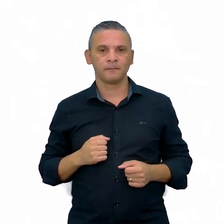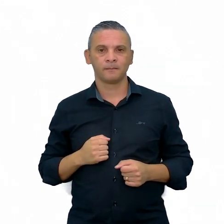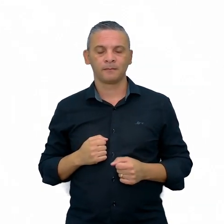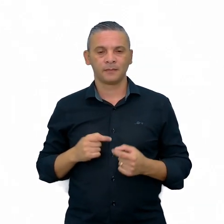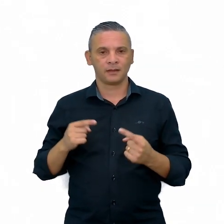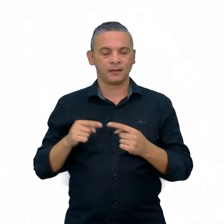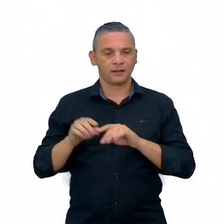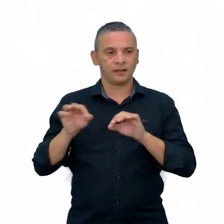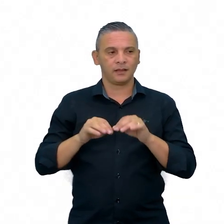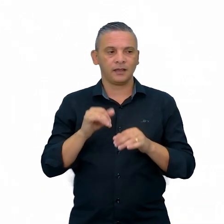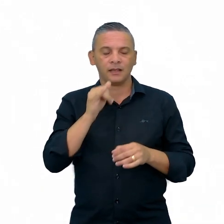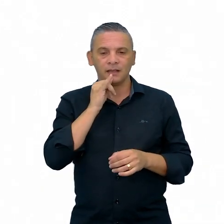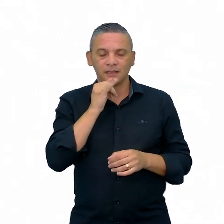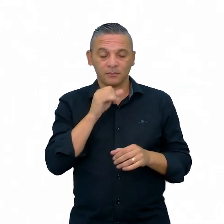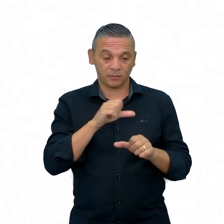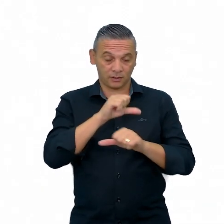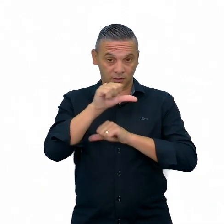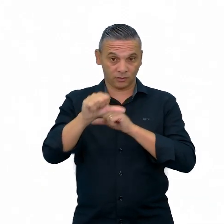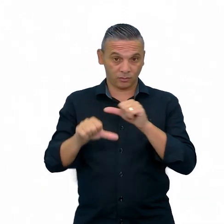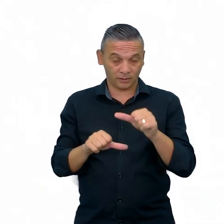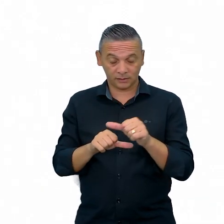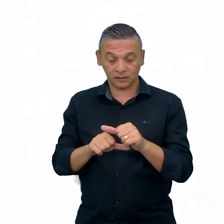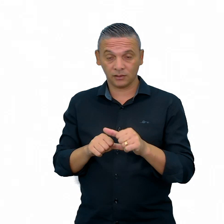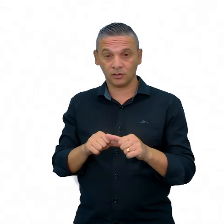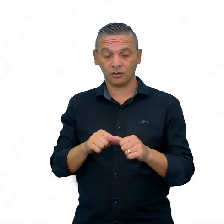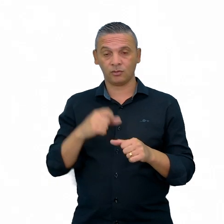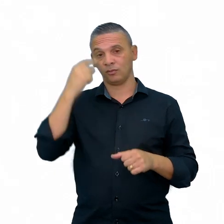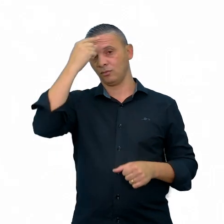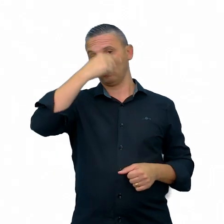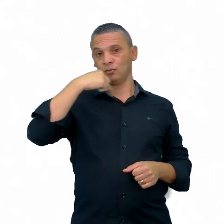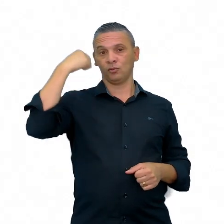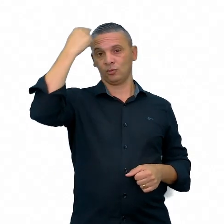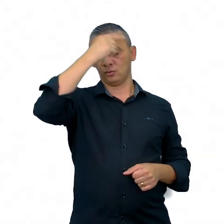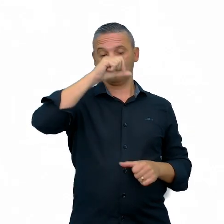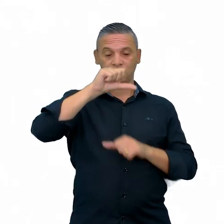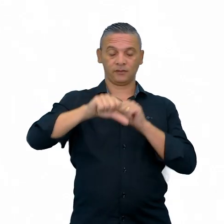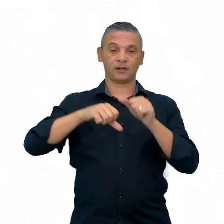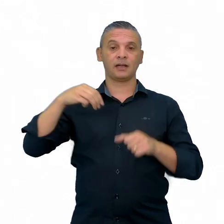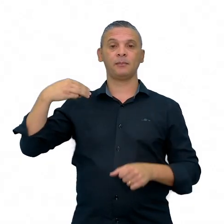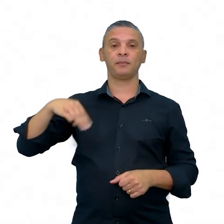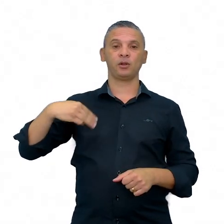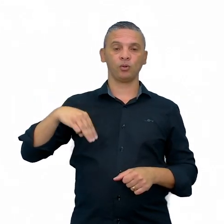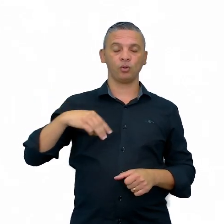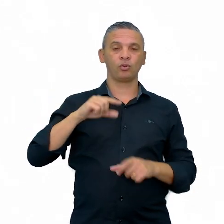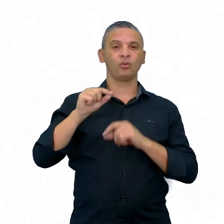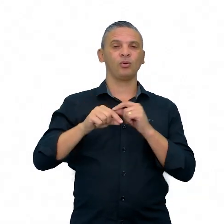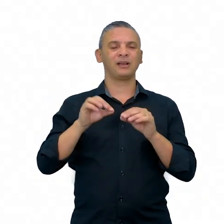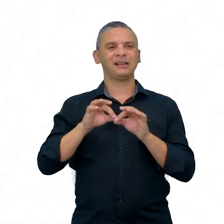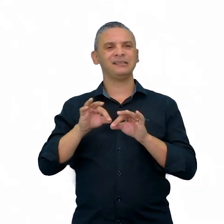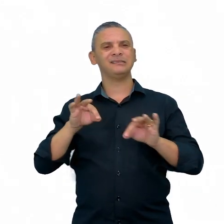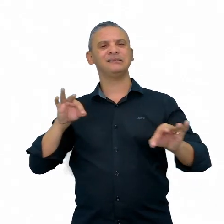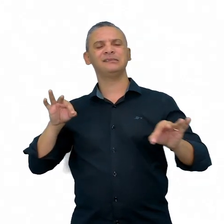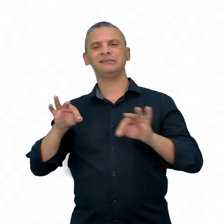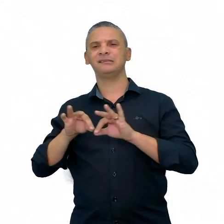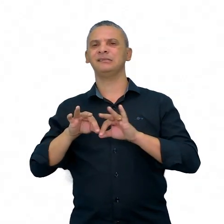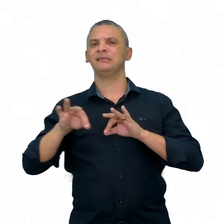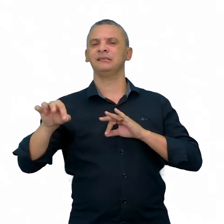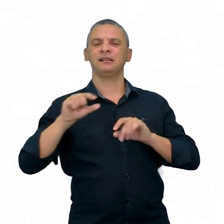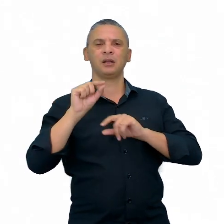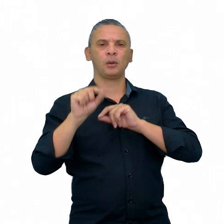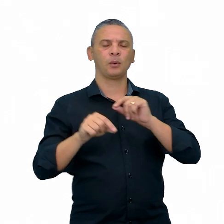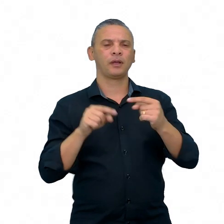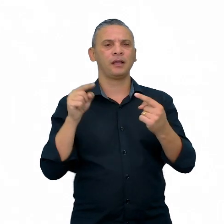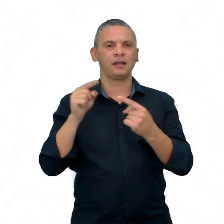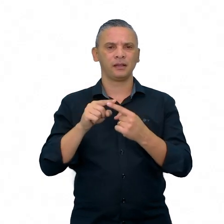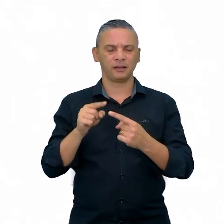né? Essa transformação de hora para minuto, né? O que é essa distância sobre o tempo, o